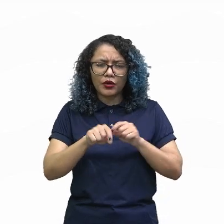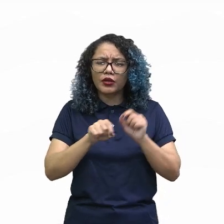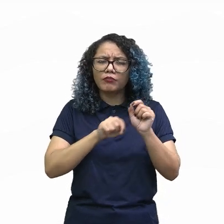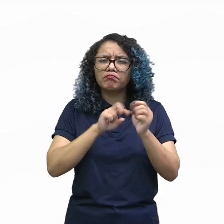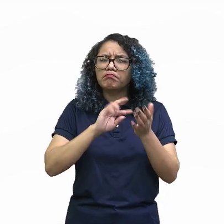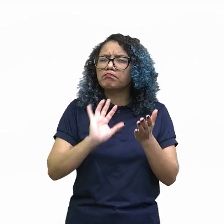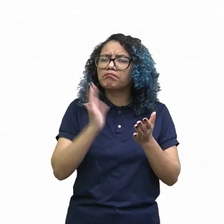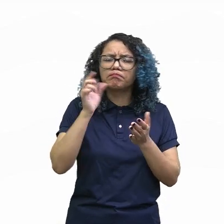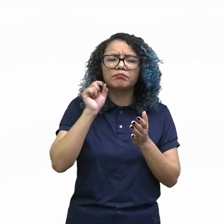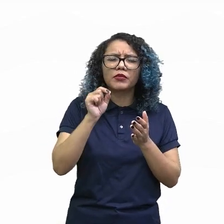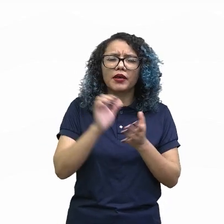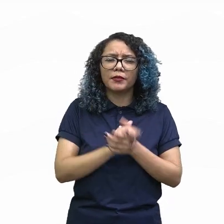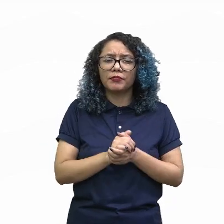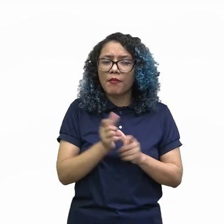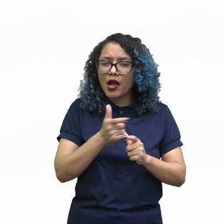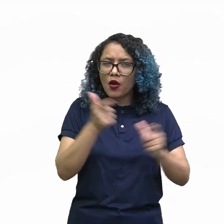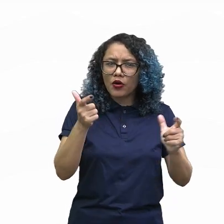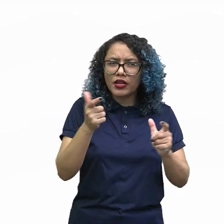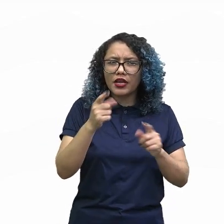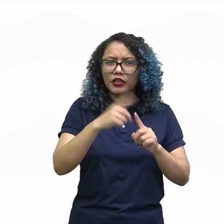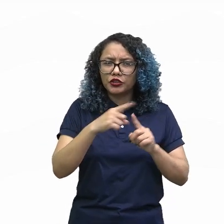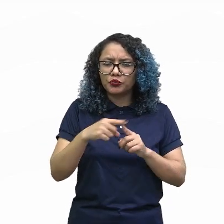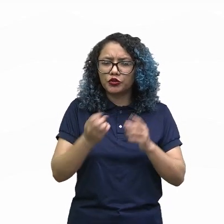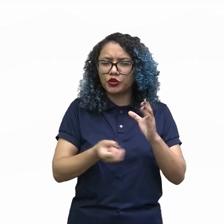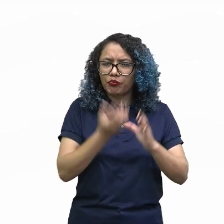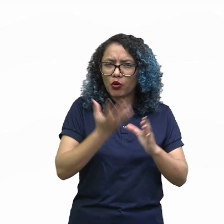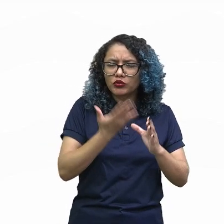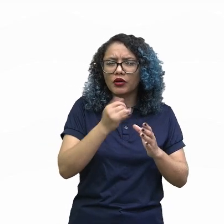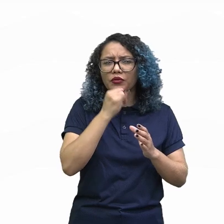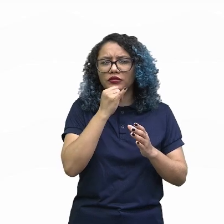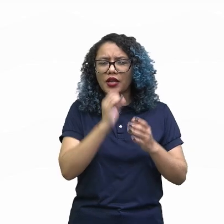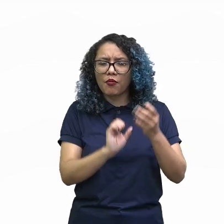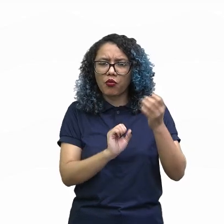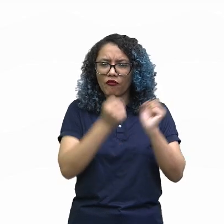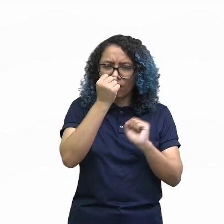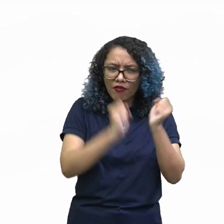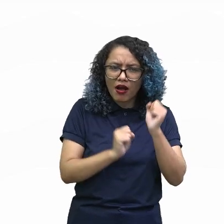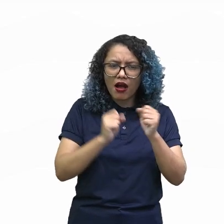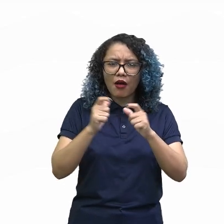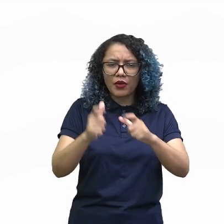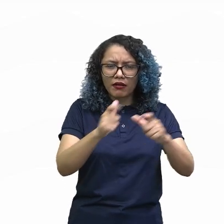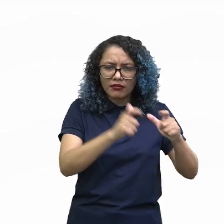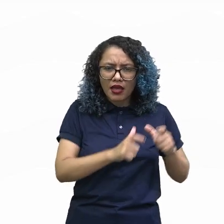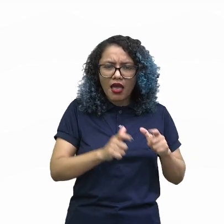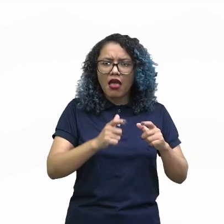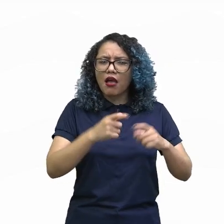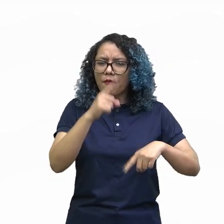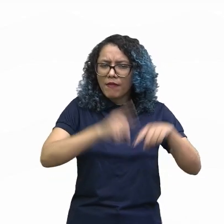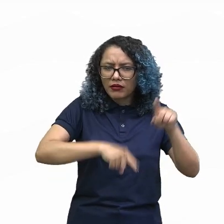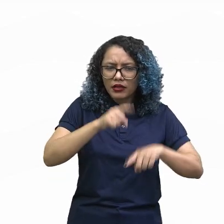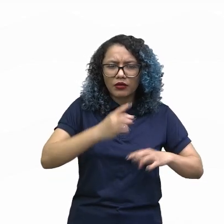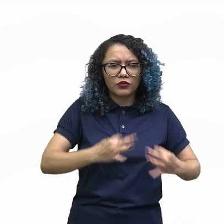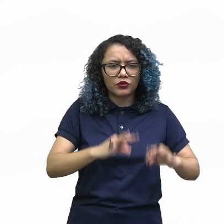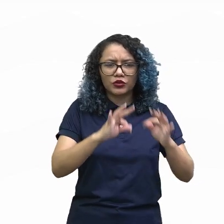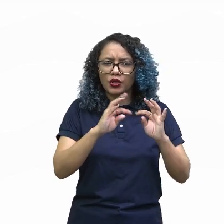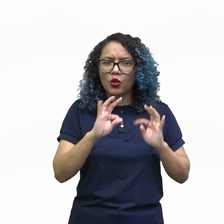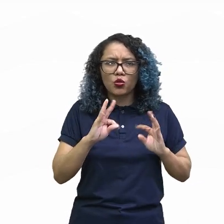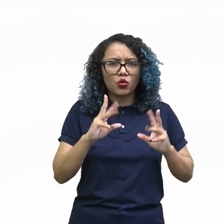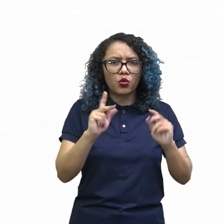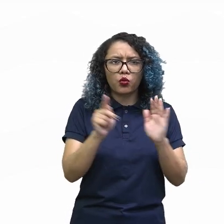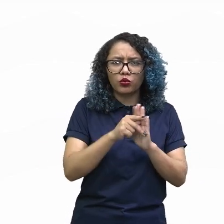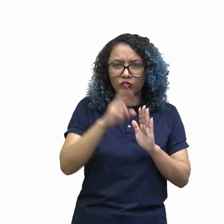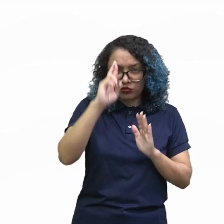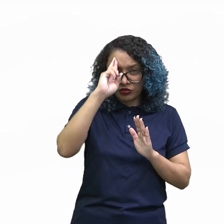meios de produção, ou seja, as fábricas, as terras, as ferramentas, a tecnologia, são de